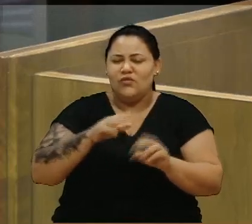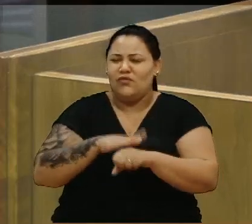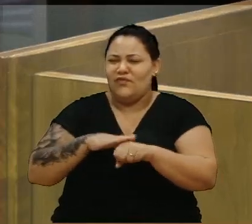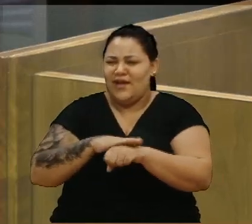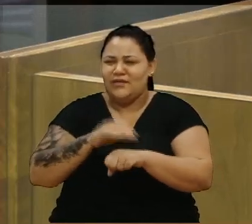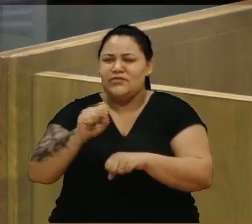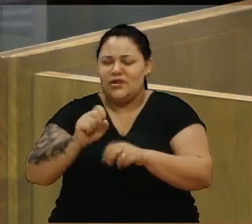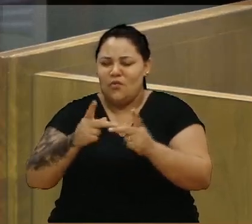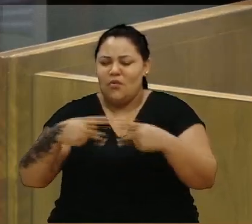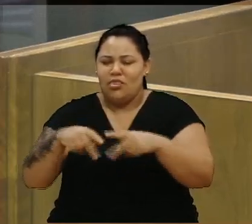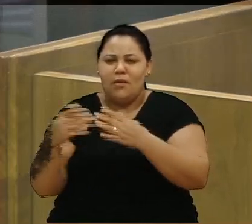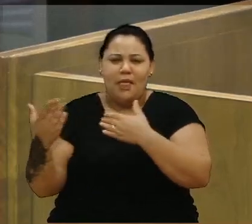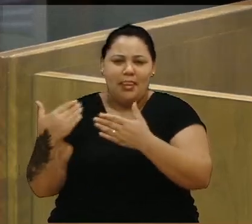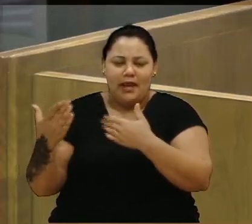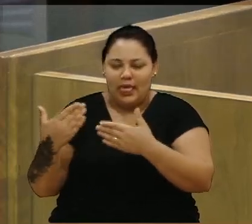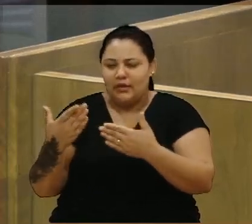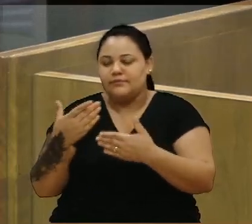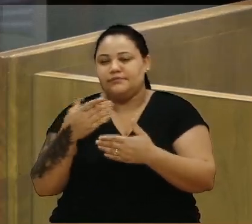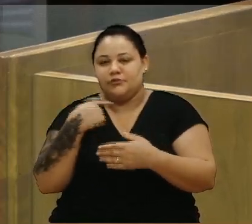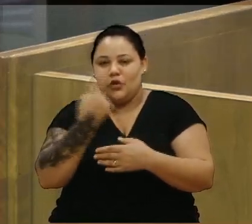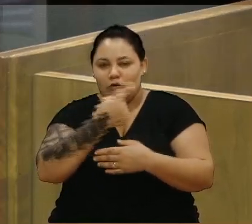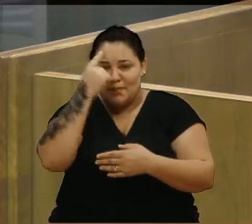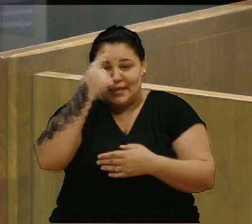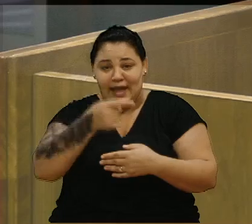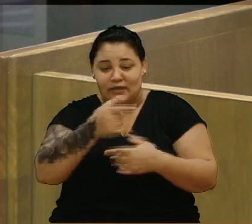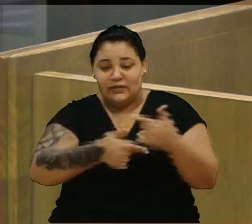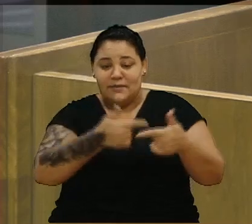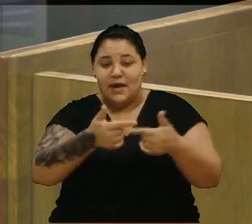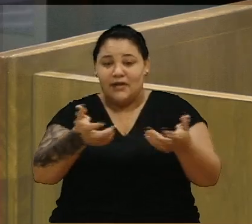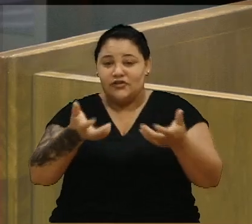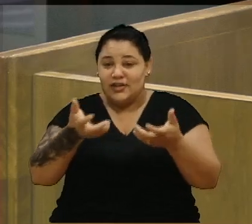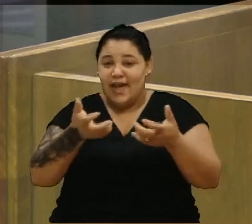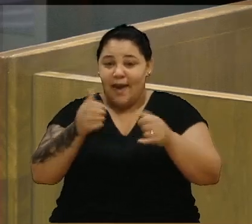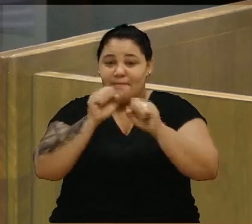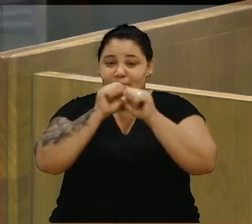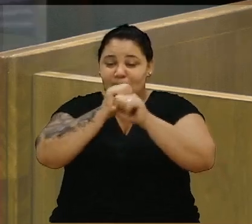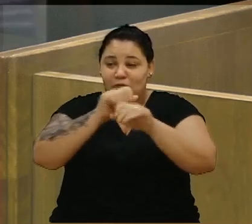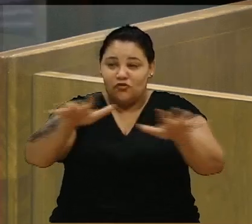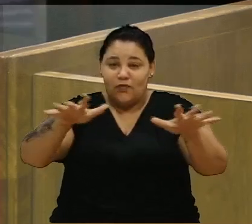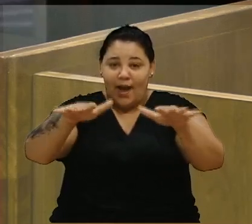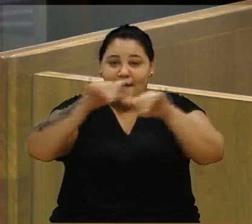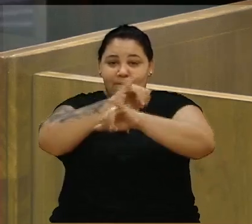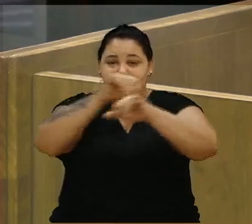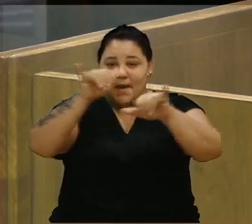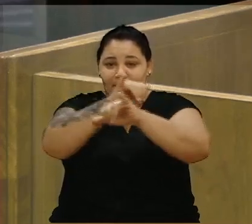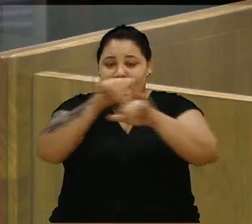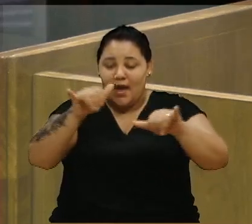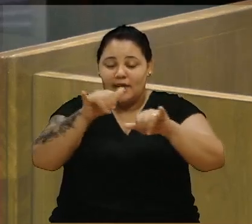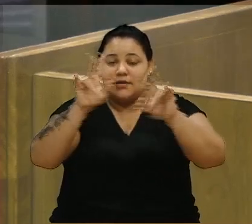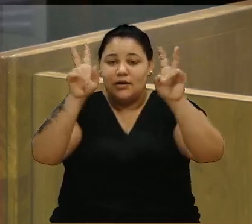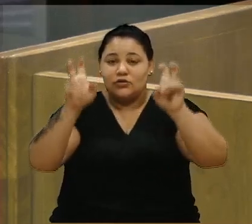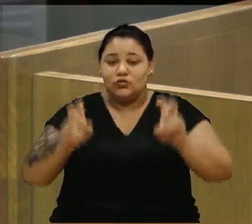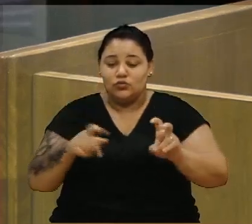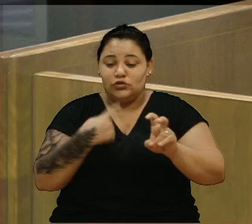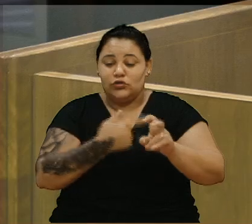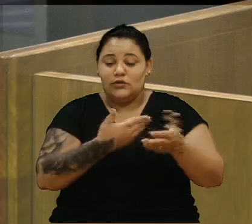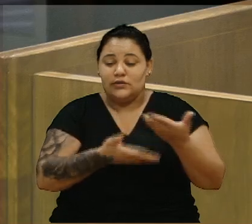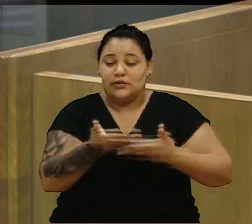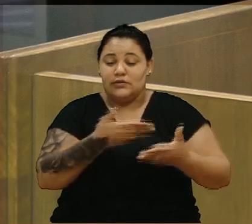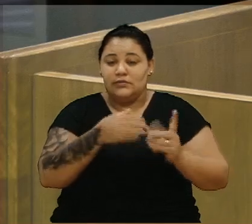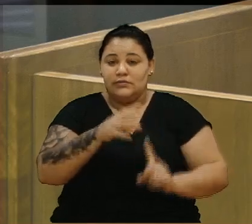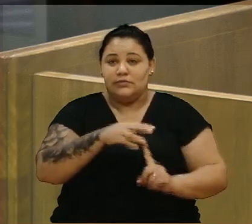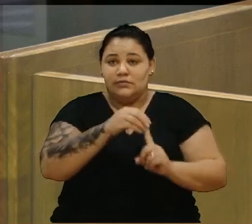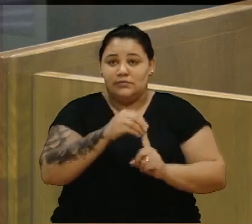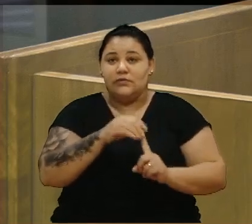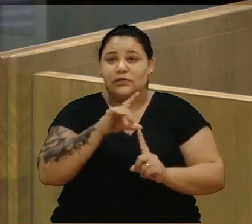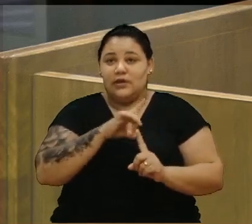nosso mandato, né, a gente quer apresentar campanhas também sobre os temas que nós tratamos, sobre os temas prioritários. E, sem